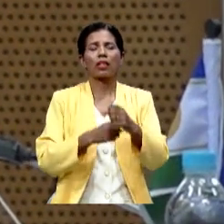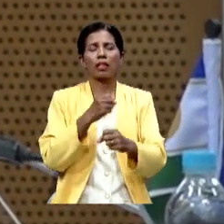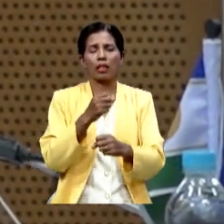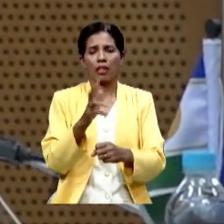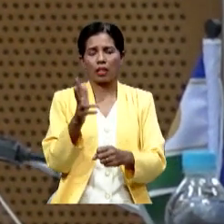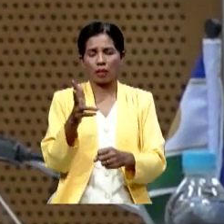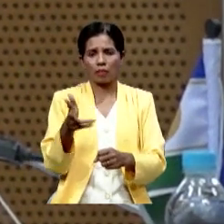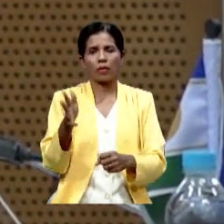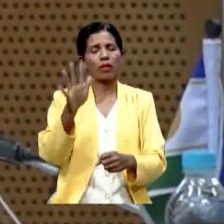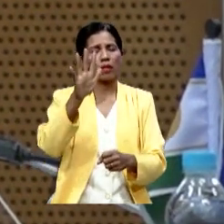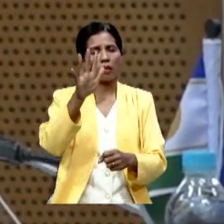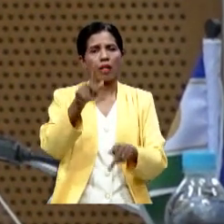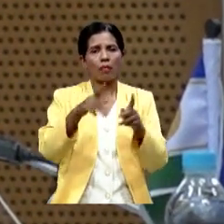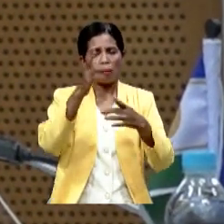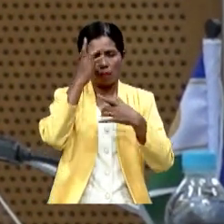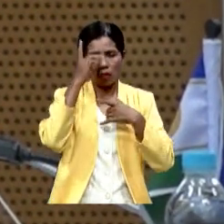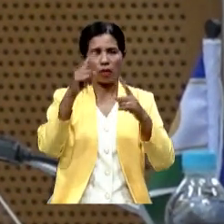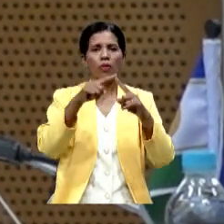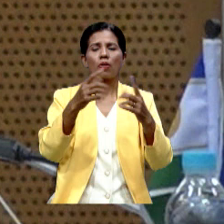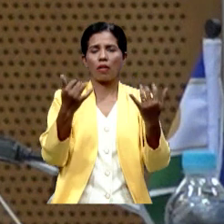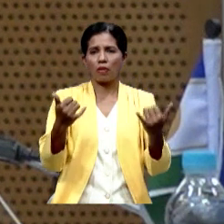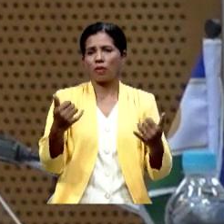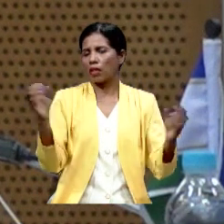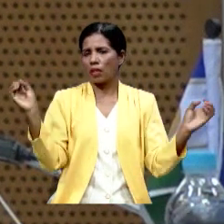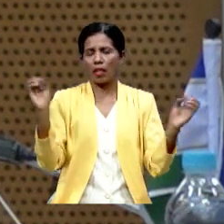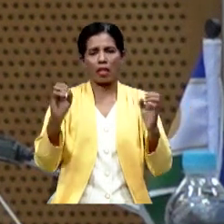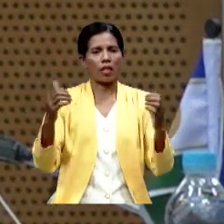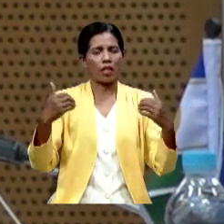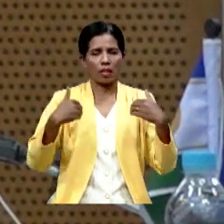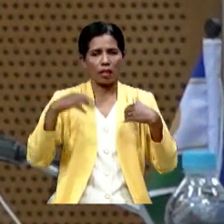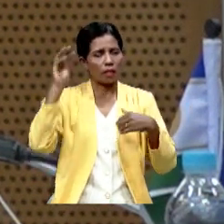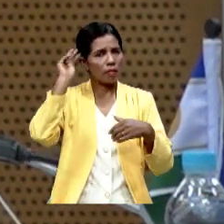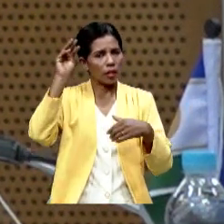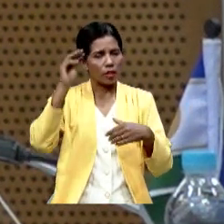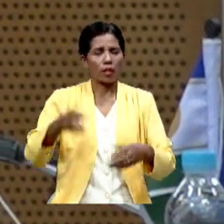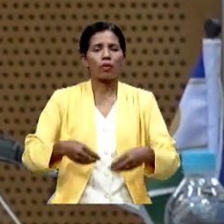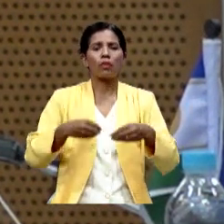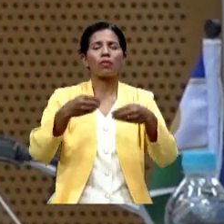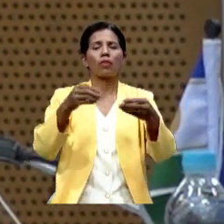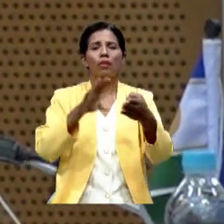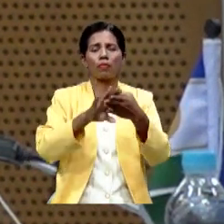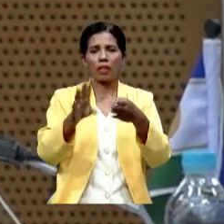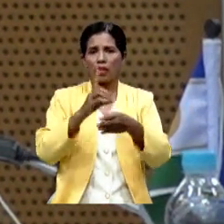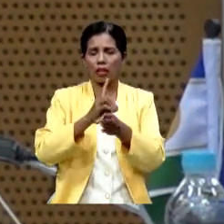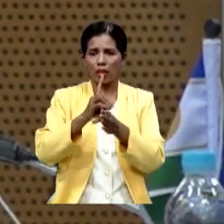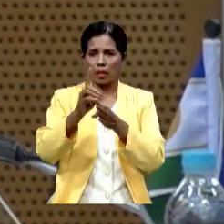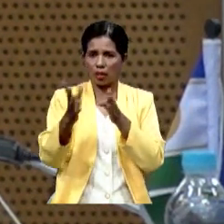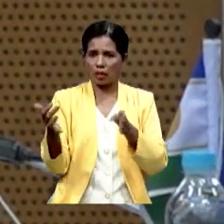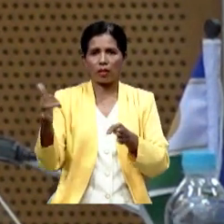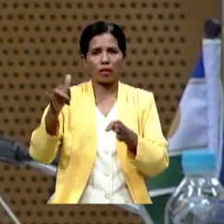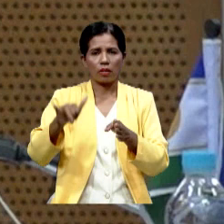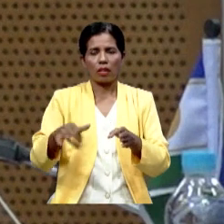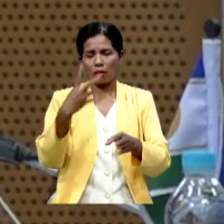paciente, mas be até agora la hija ministra la hatun despacho ba hija direção ser nebema que ato